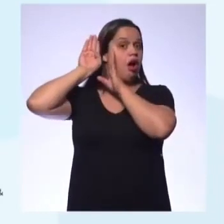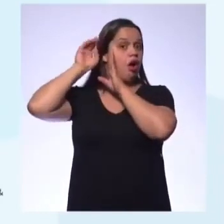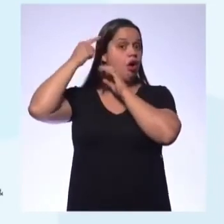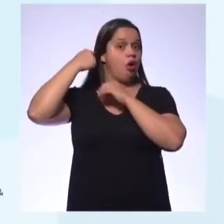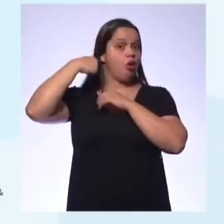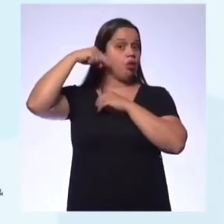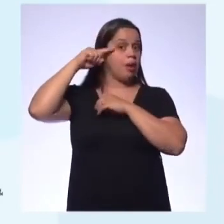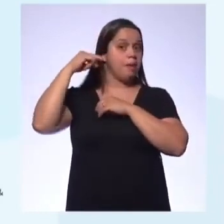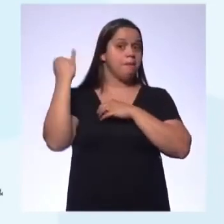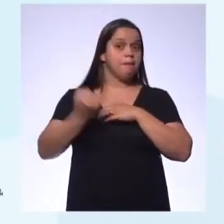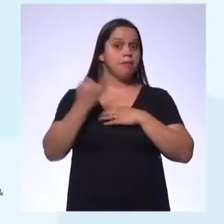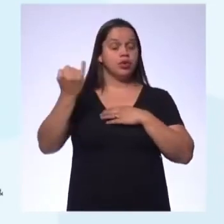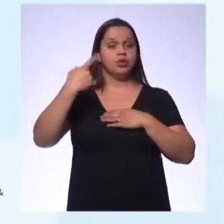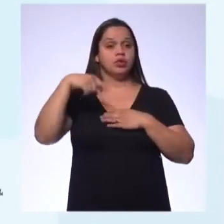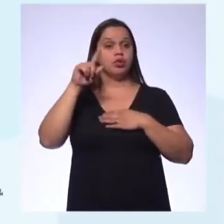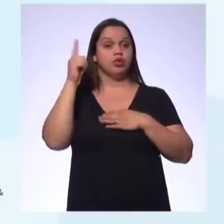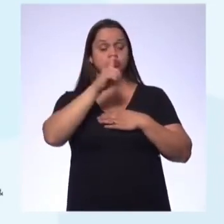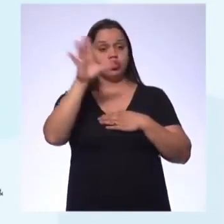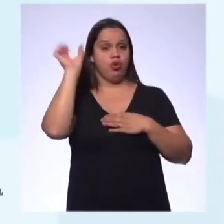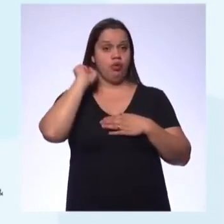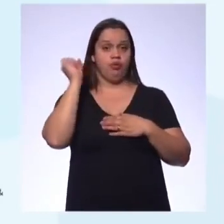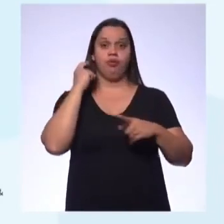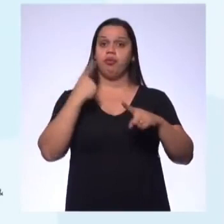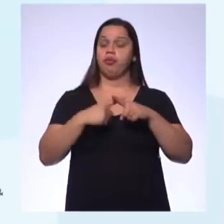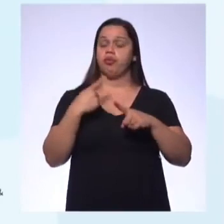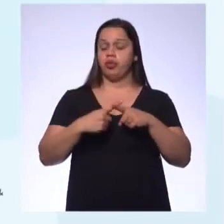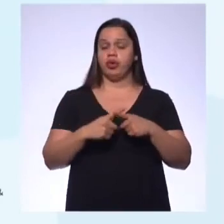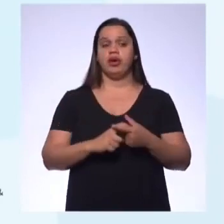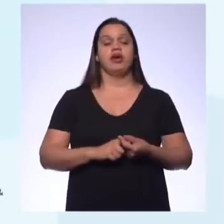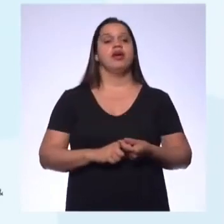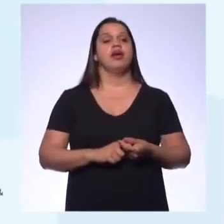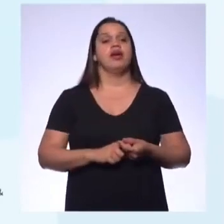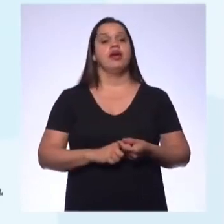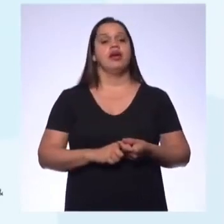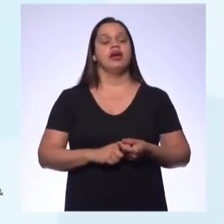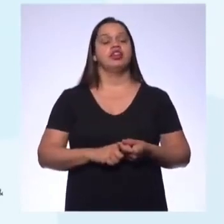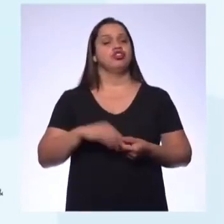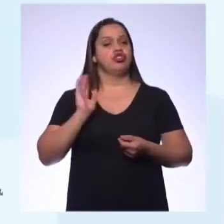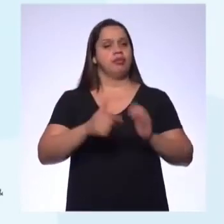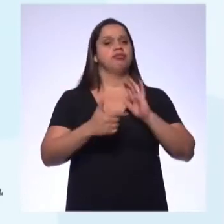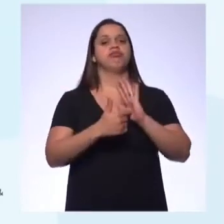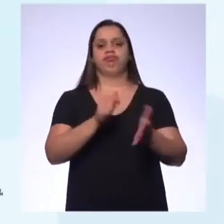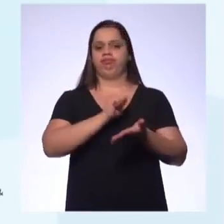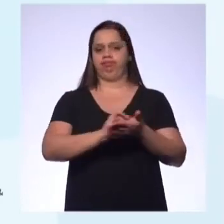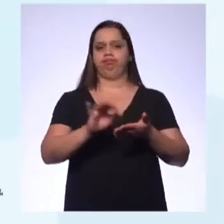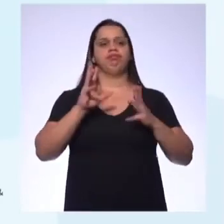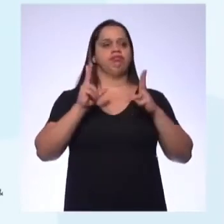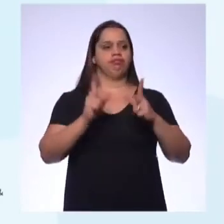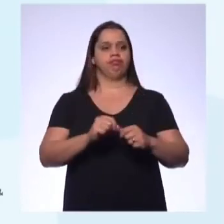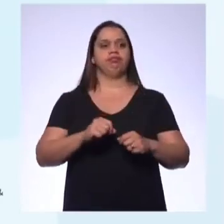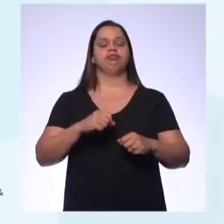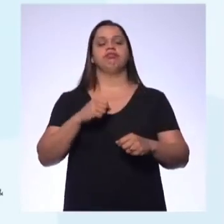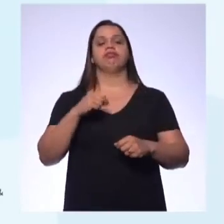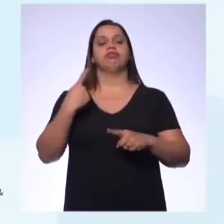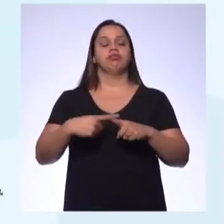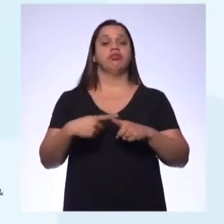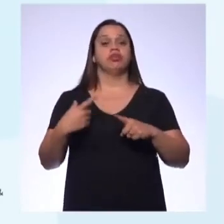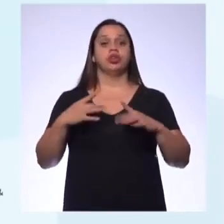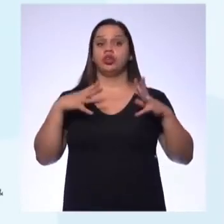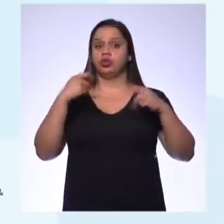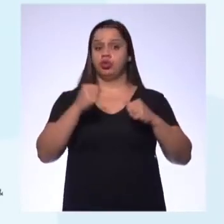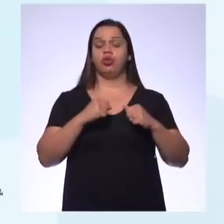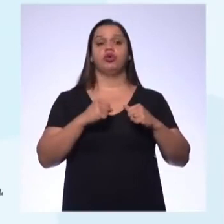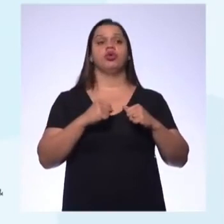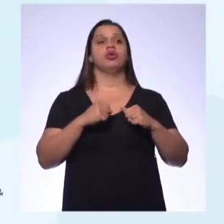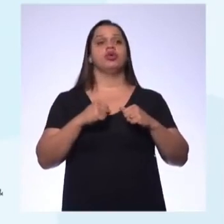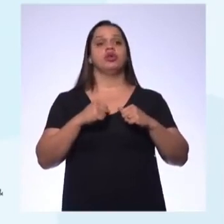audição, conforme o professor fez aí muito bem a atividade, né? Que uniu a